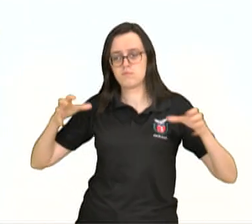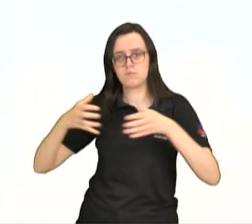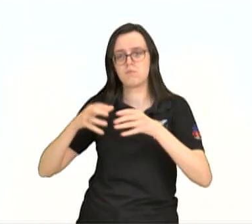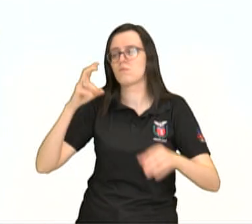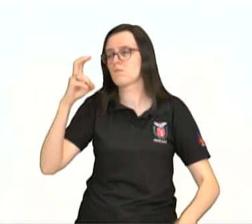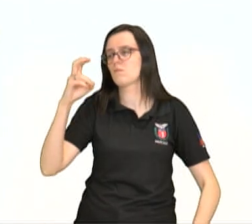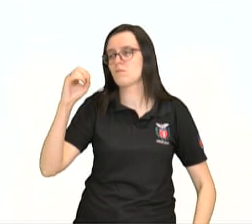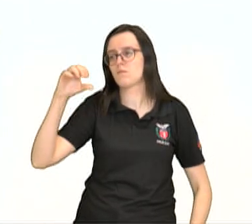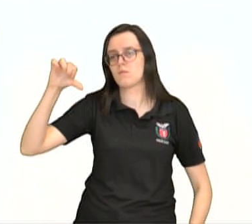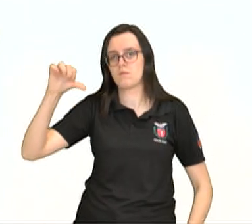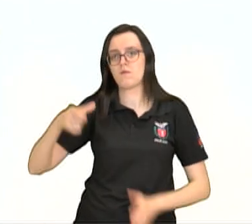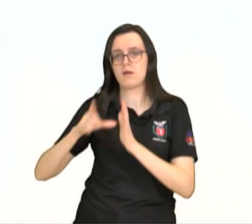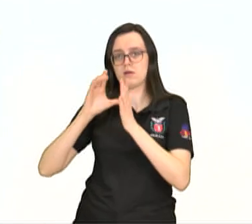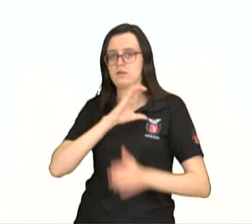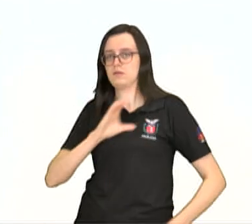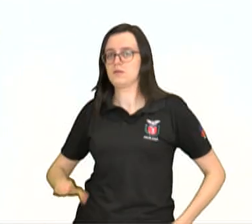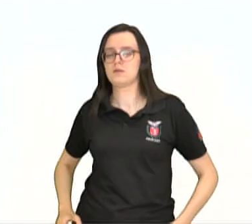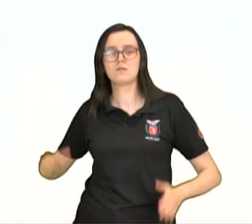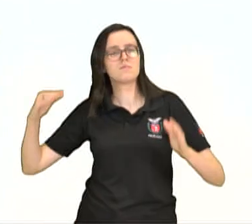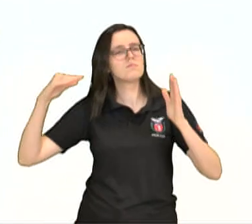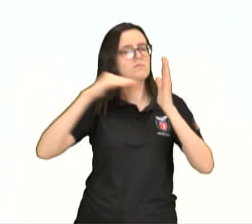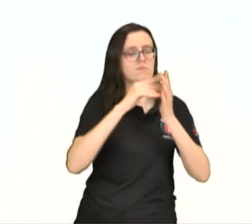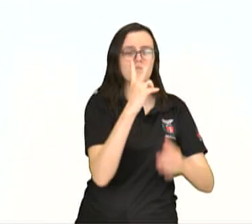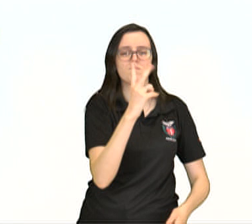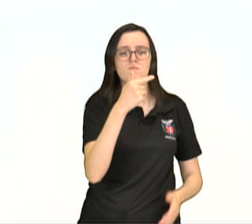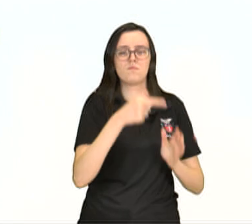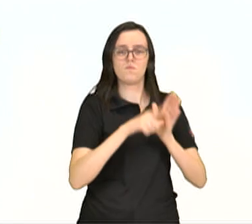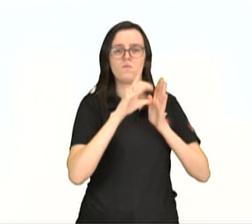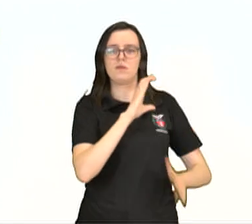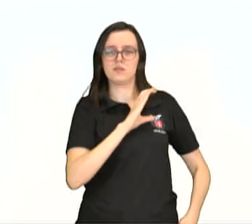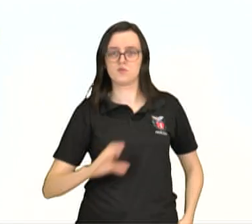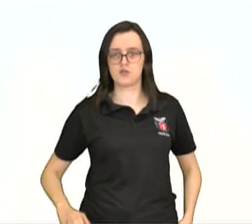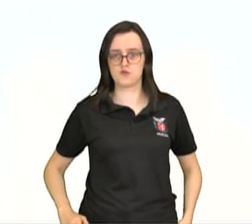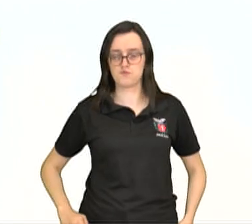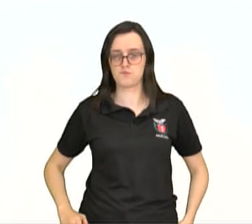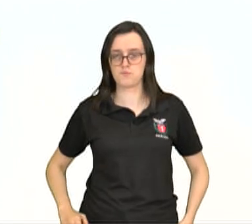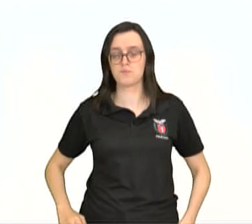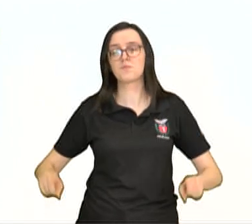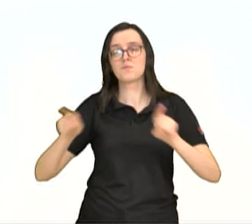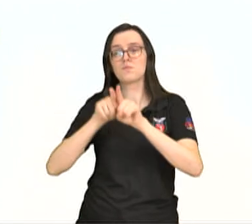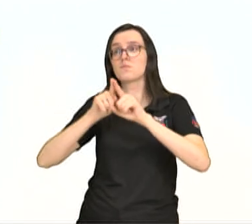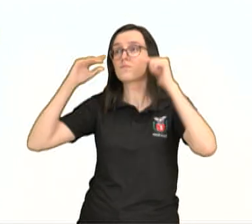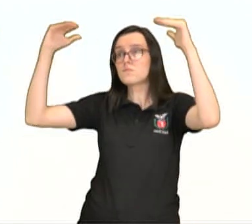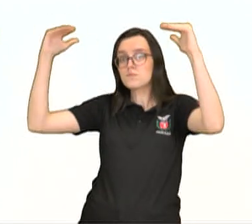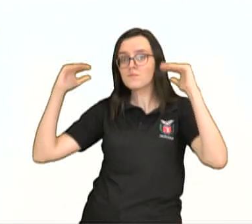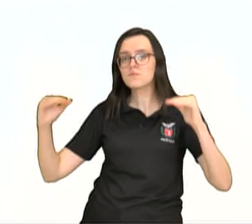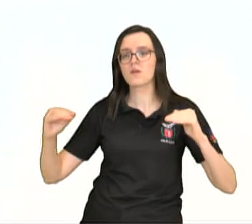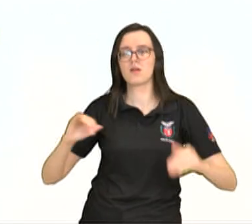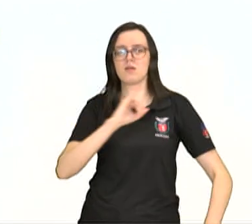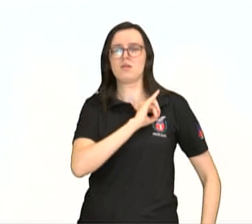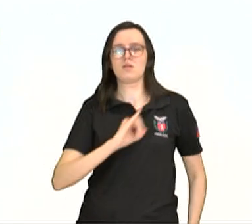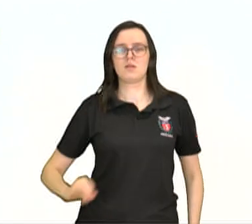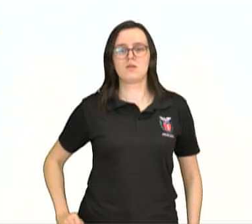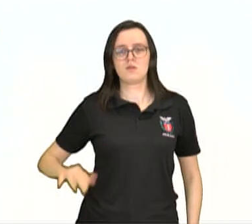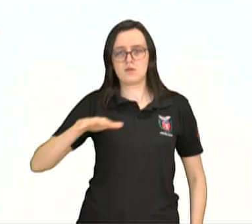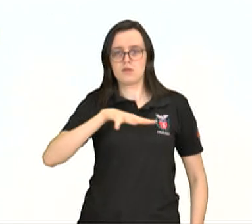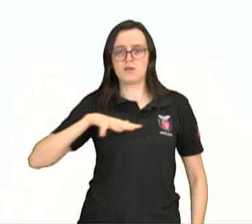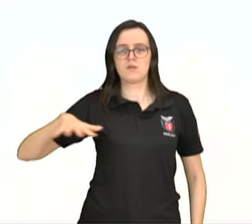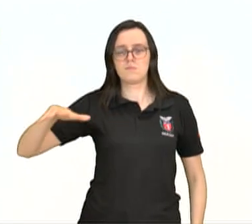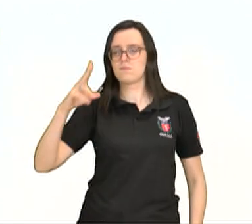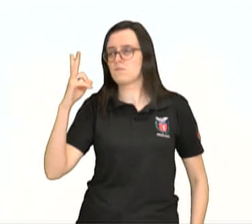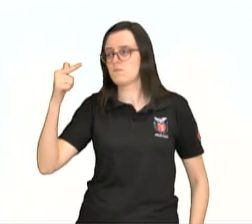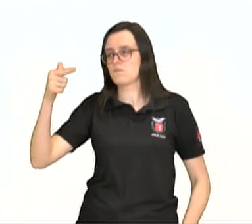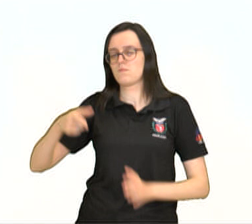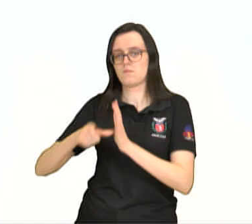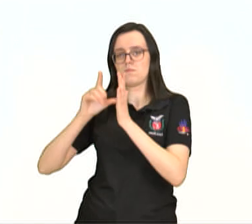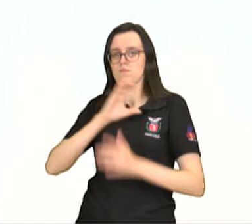a.C. a 27 a.C. E o Império, que vai de 27 a.C.